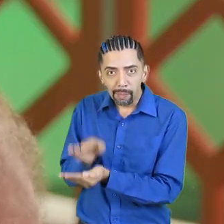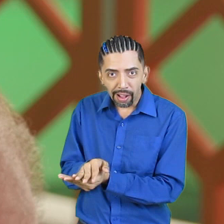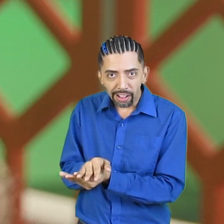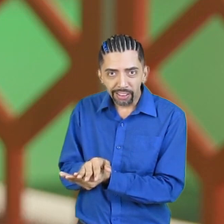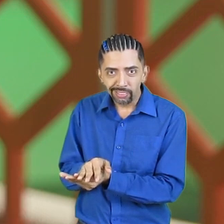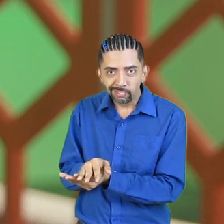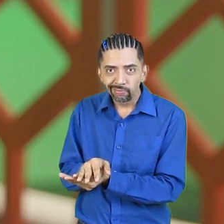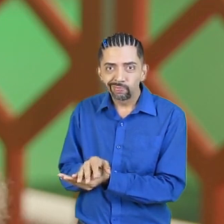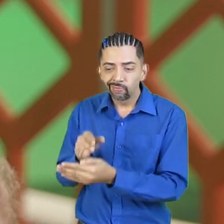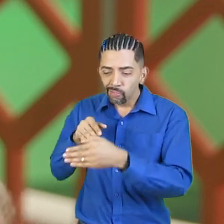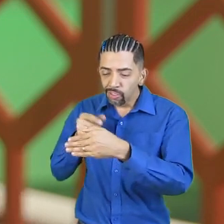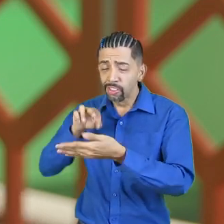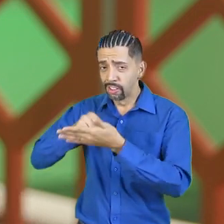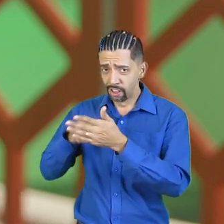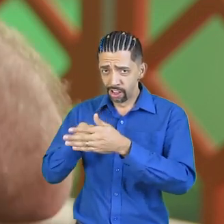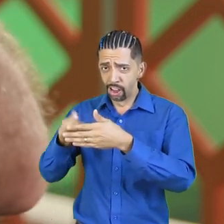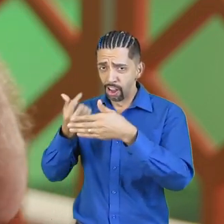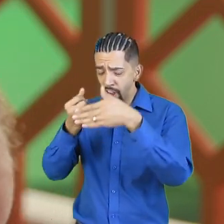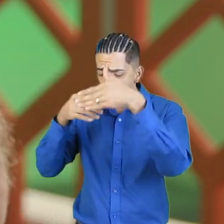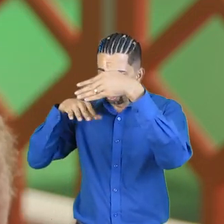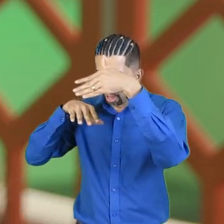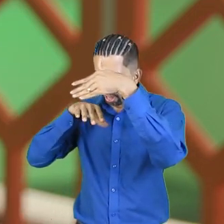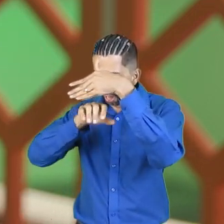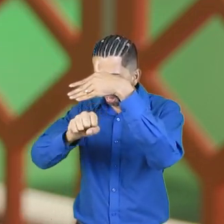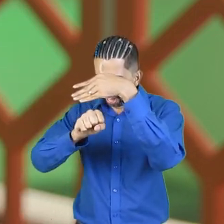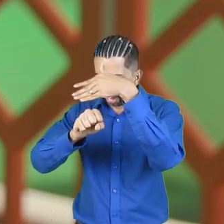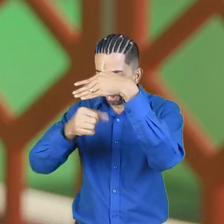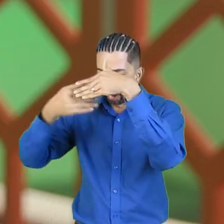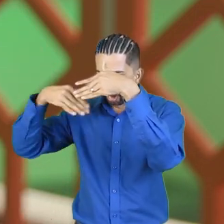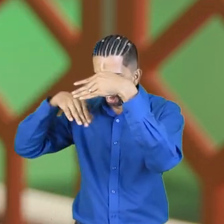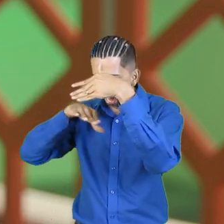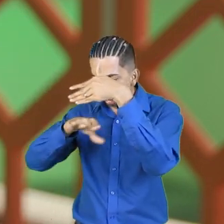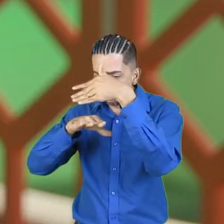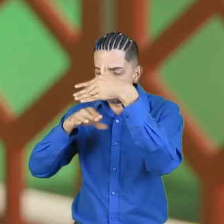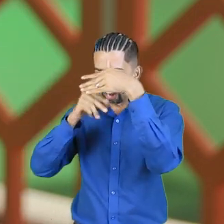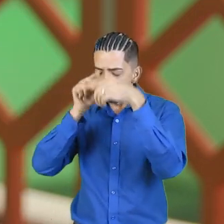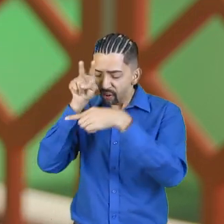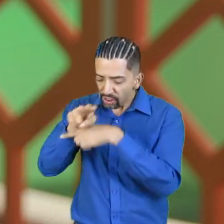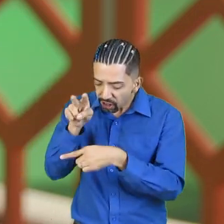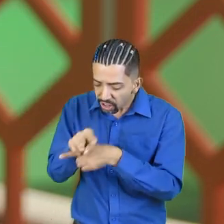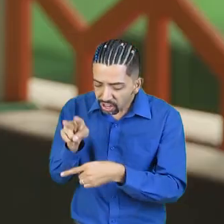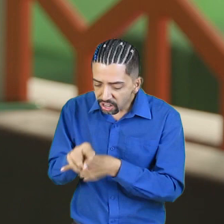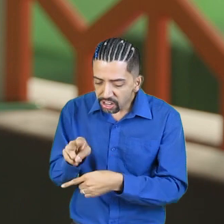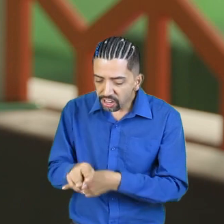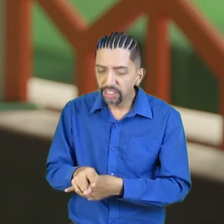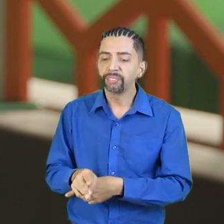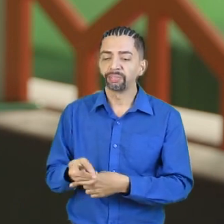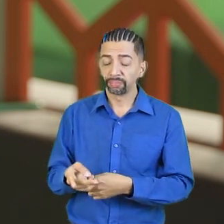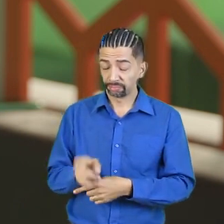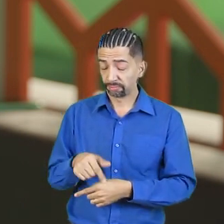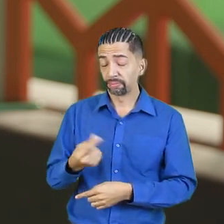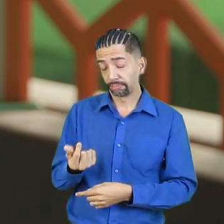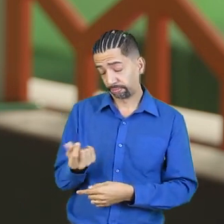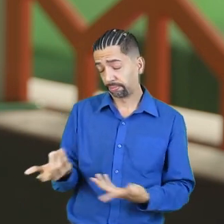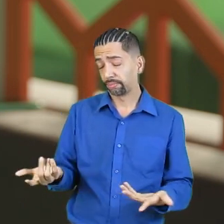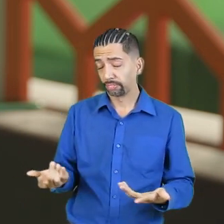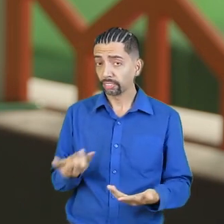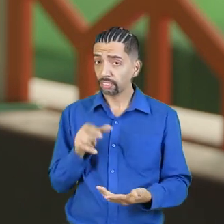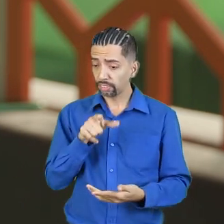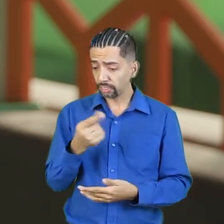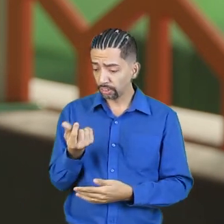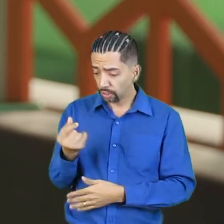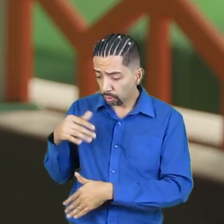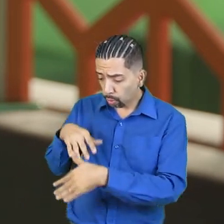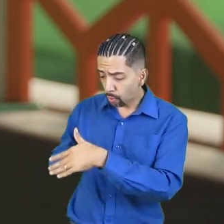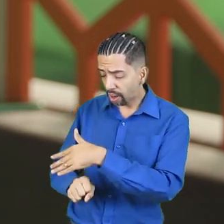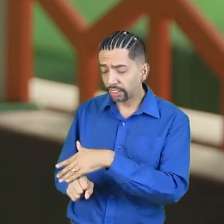falando guardar, proteger, reter, salvar esse recurso financeiro. E quando eu guardo esse dinheiro,